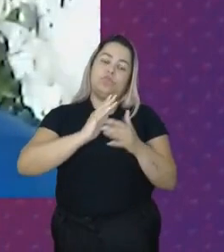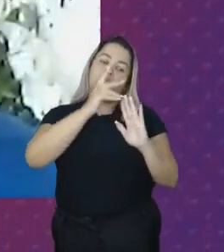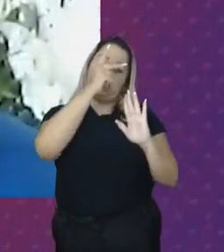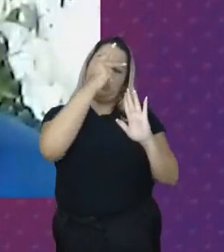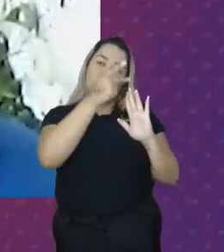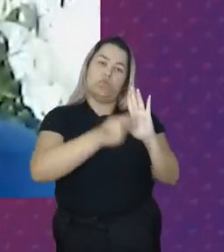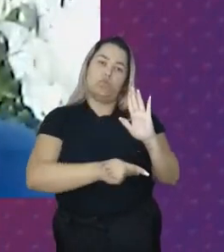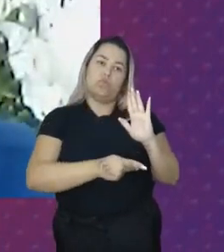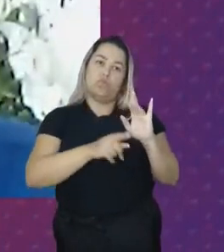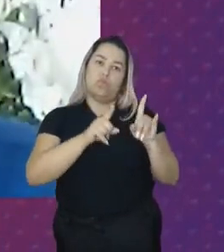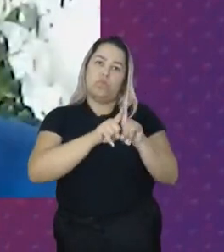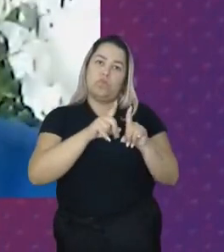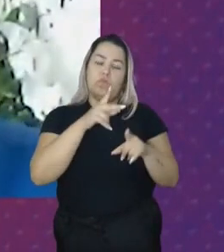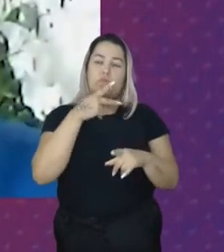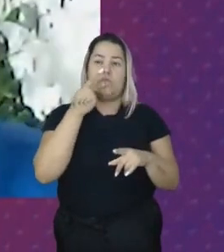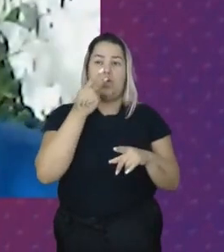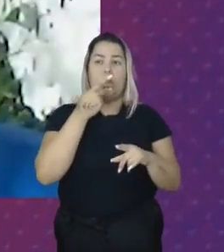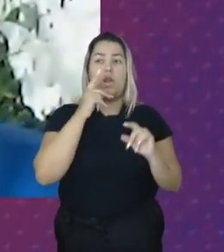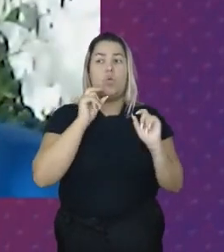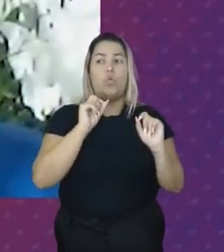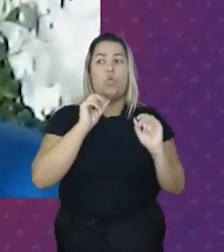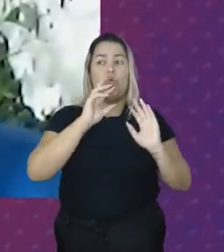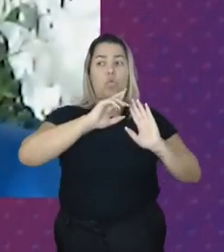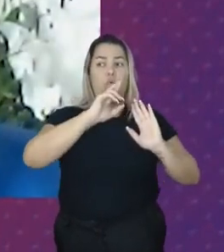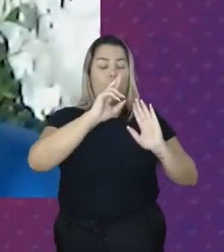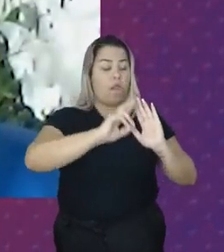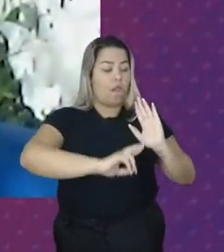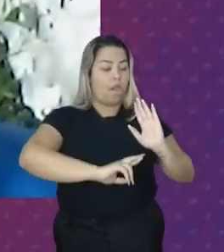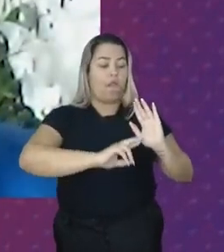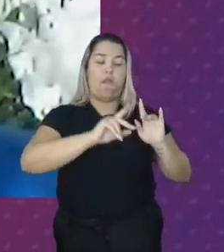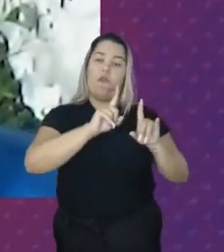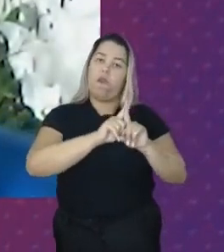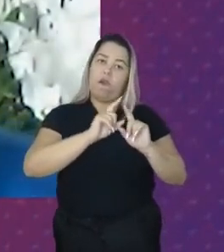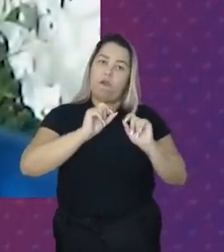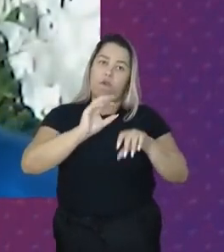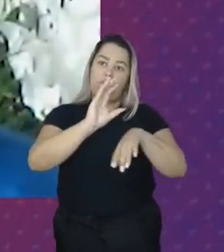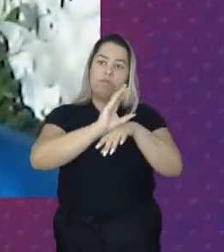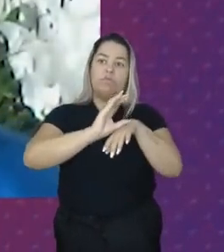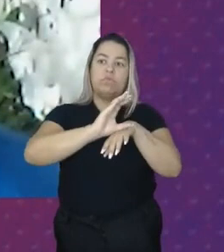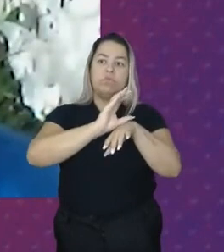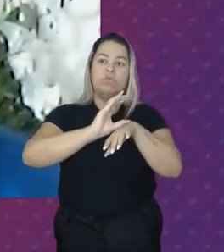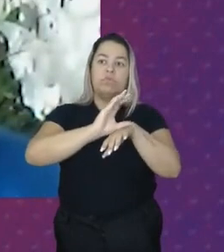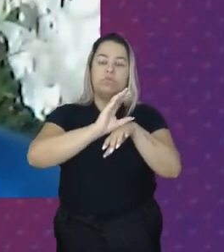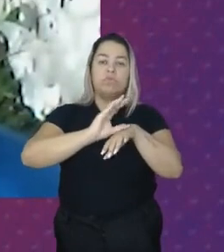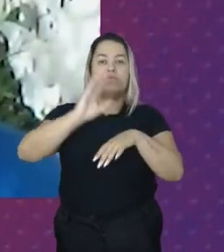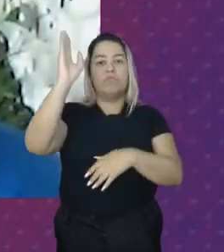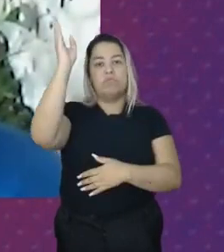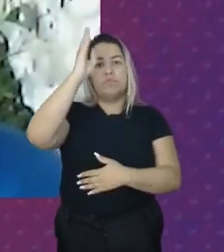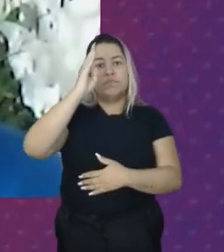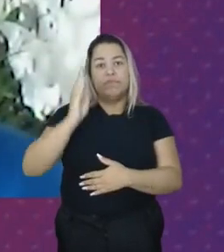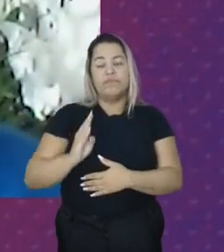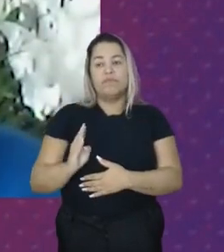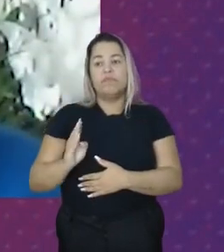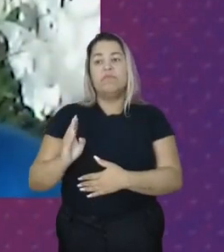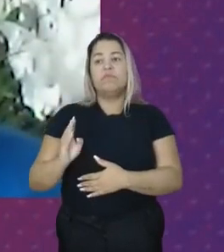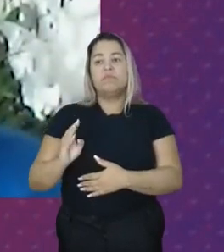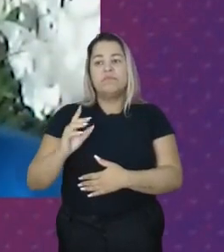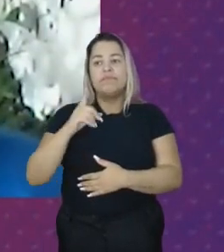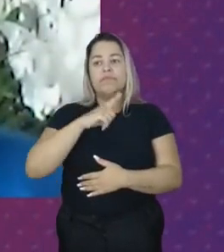para relatar, né? Porque, apesar da Constituição brasileira já